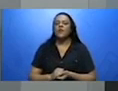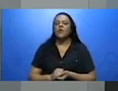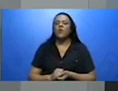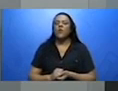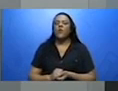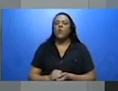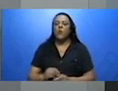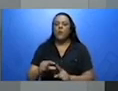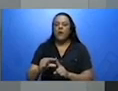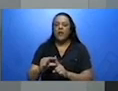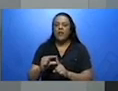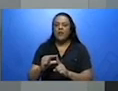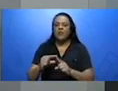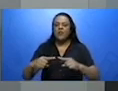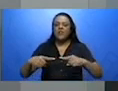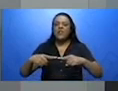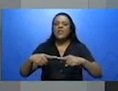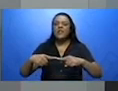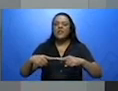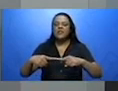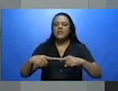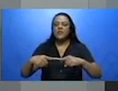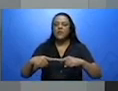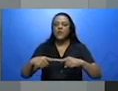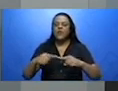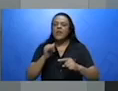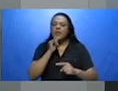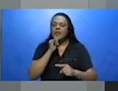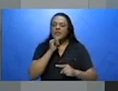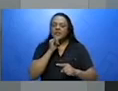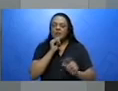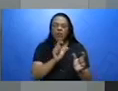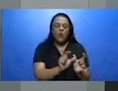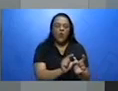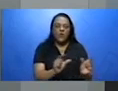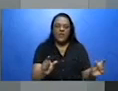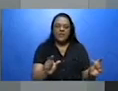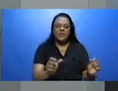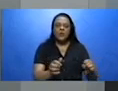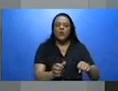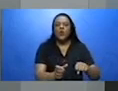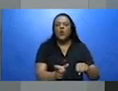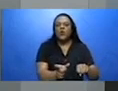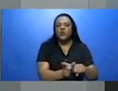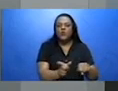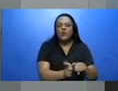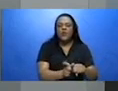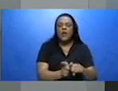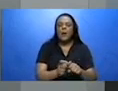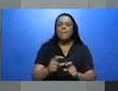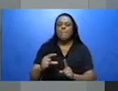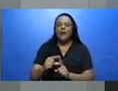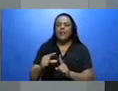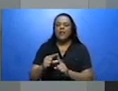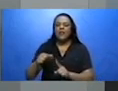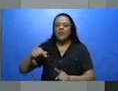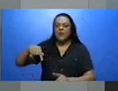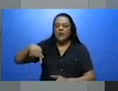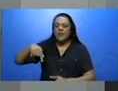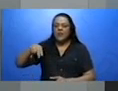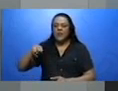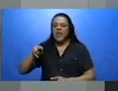conjunções. No caso das orações subordinadas substantivas, lembram? O que e o se são